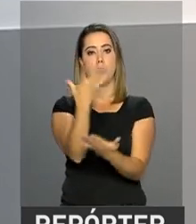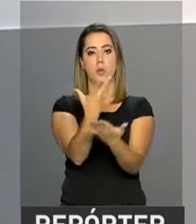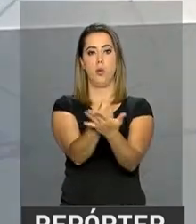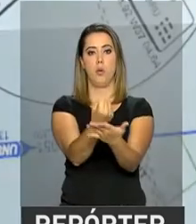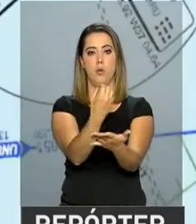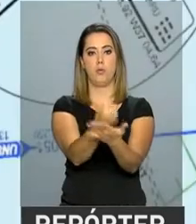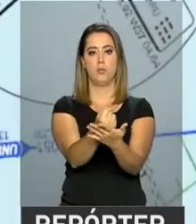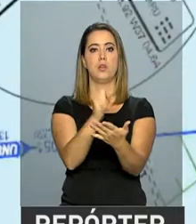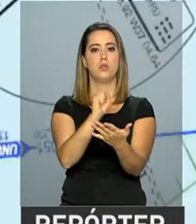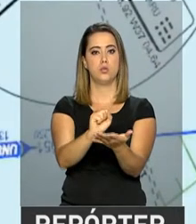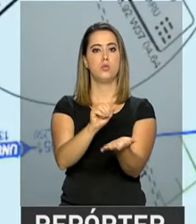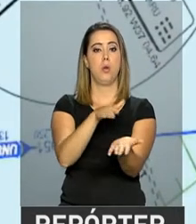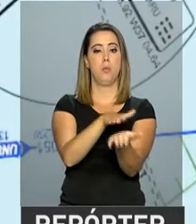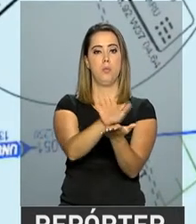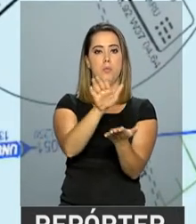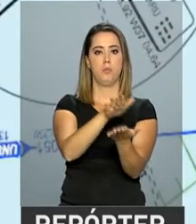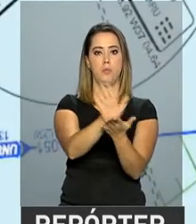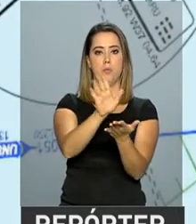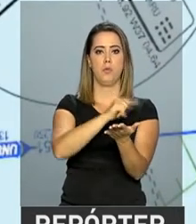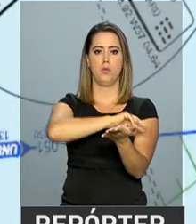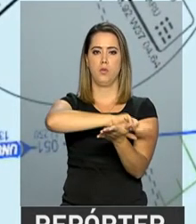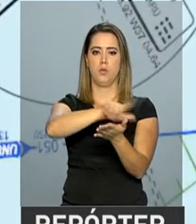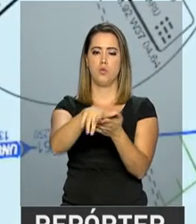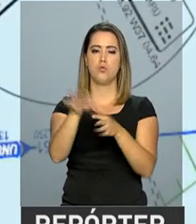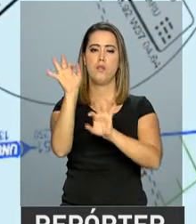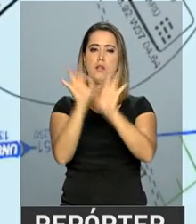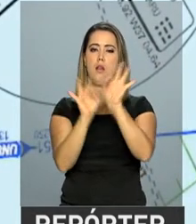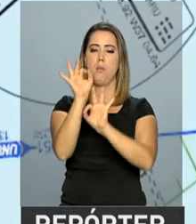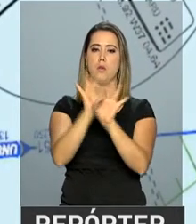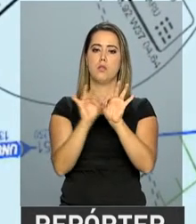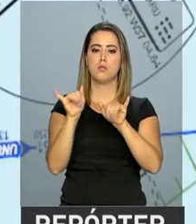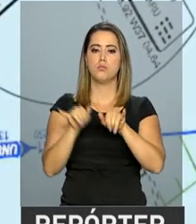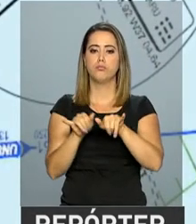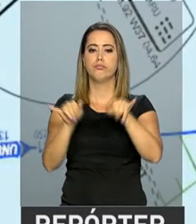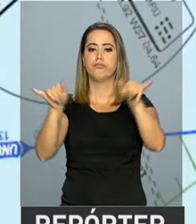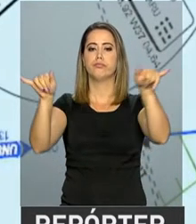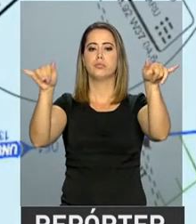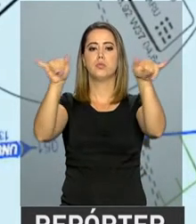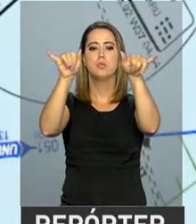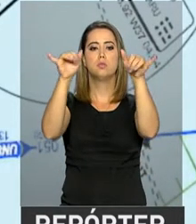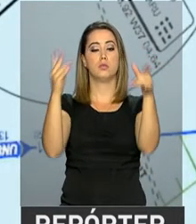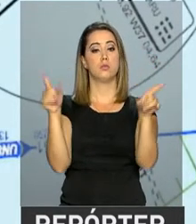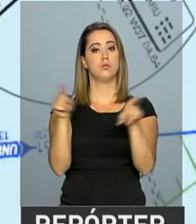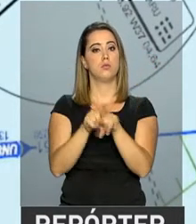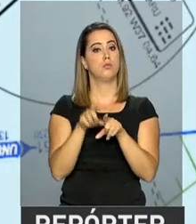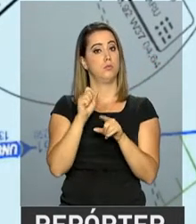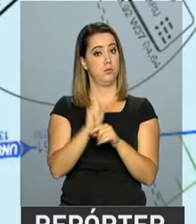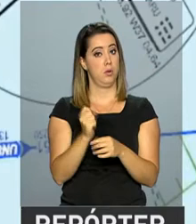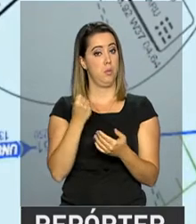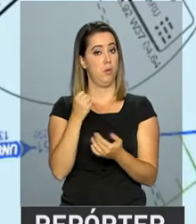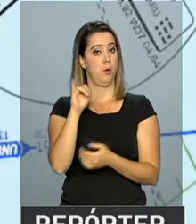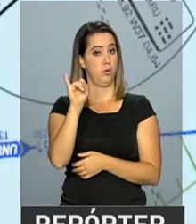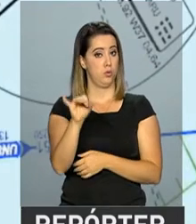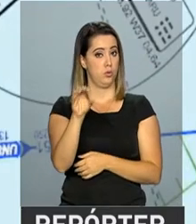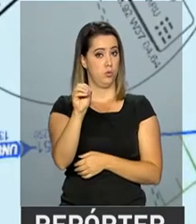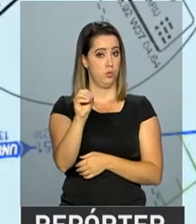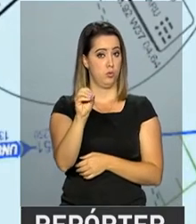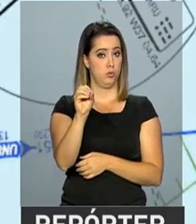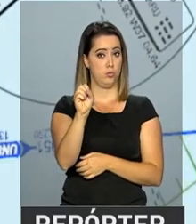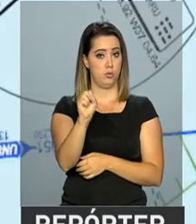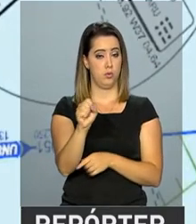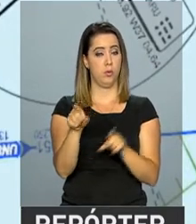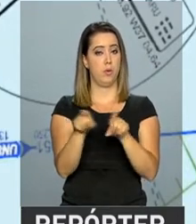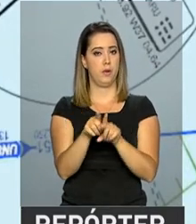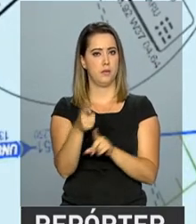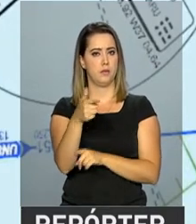validar, enviar e atualizar dados de plano de voo pela internet com versões para as plataformas iOS e Android.